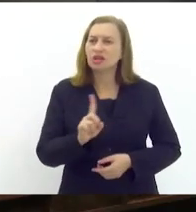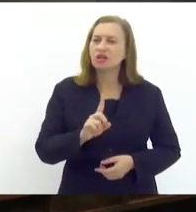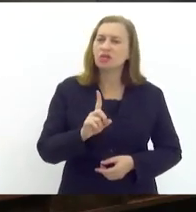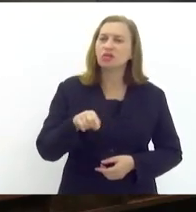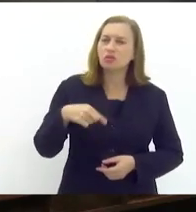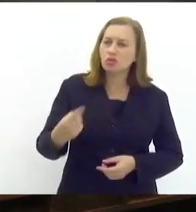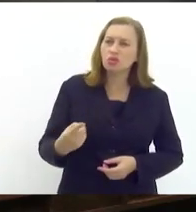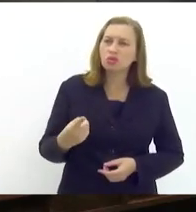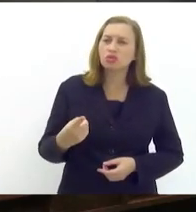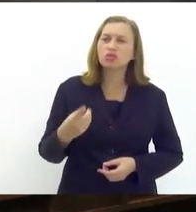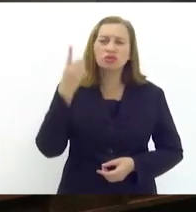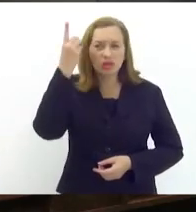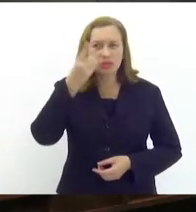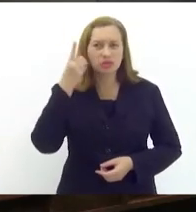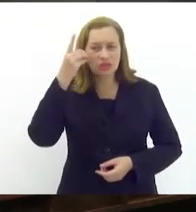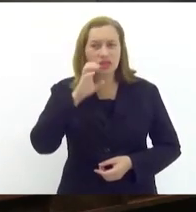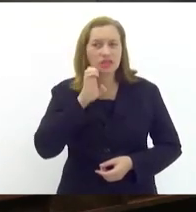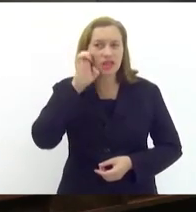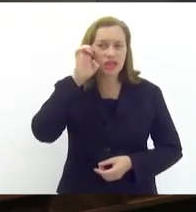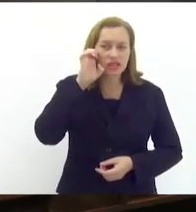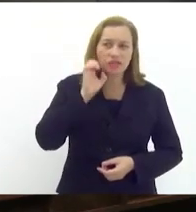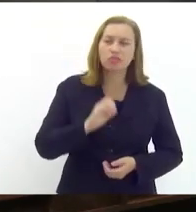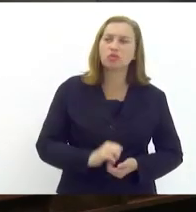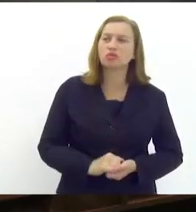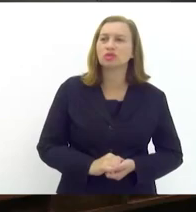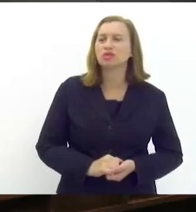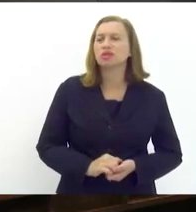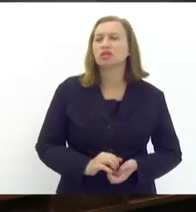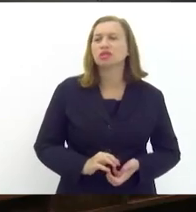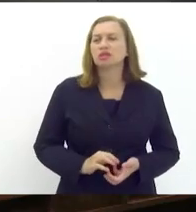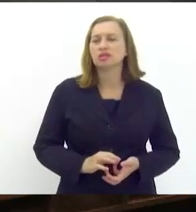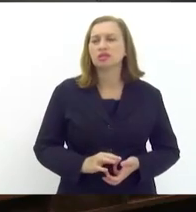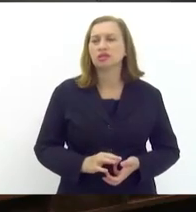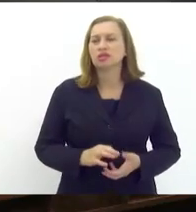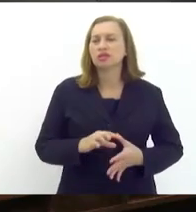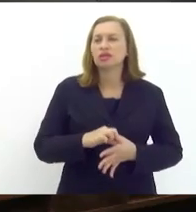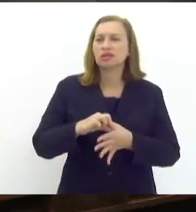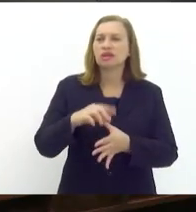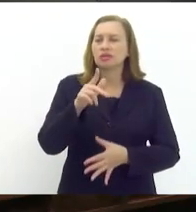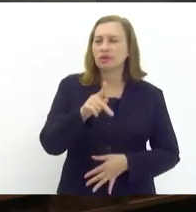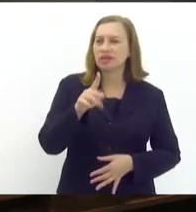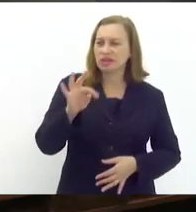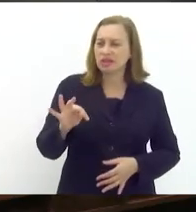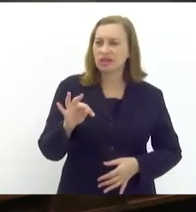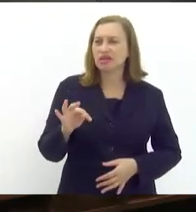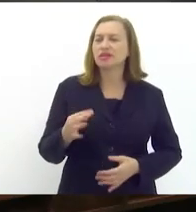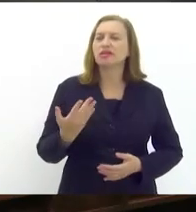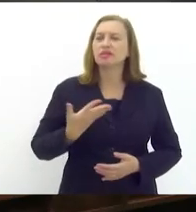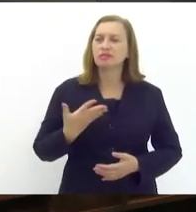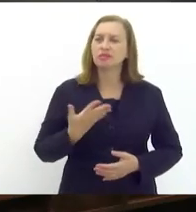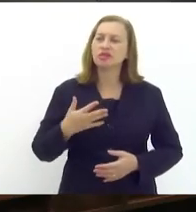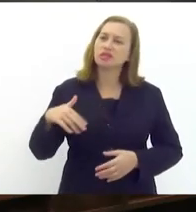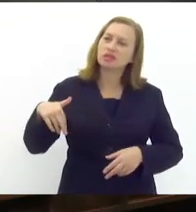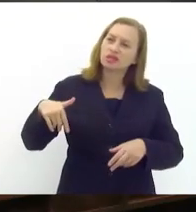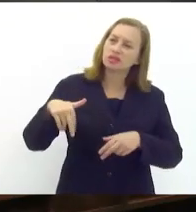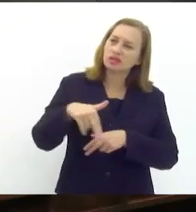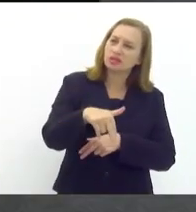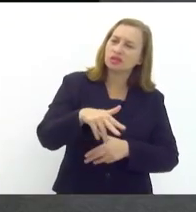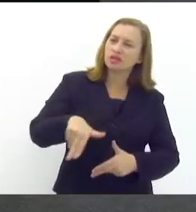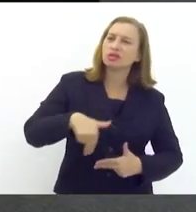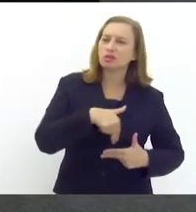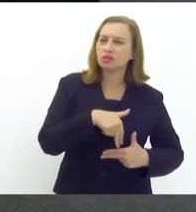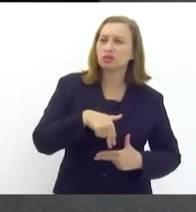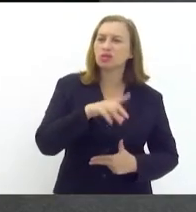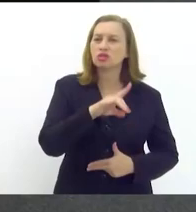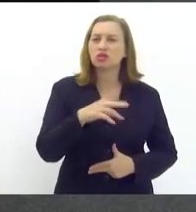próximo morador escrito é deputada Érica do PT companheira caminhão ao púlpito